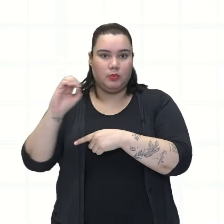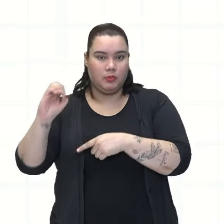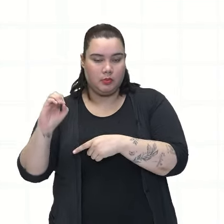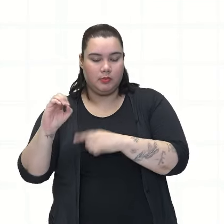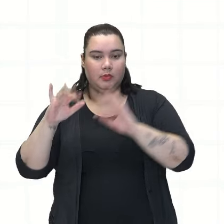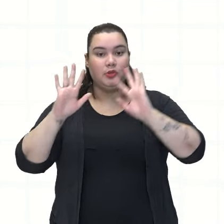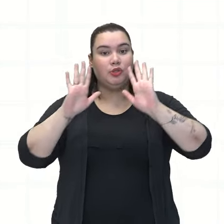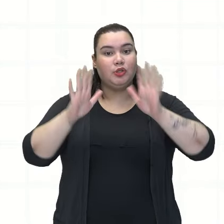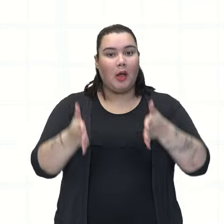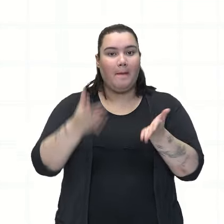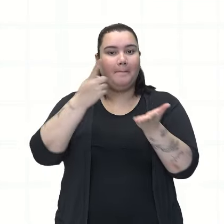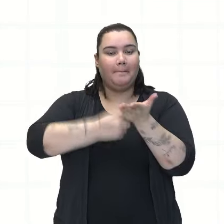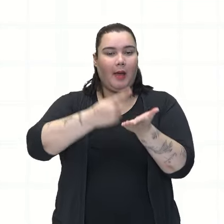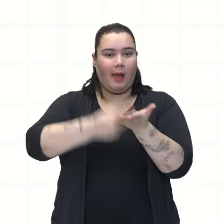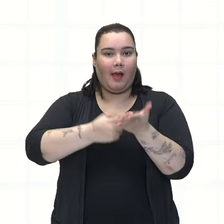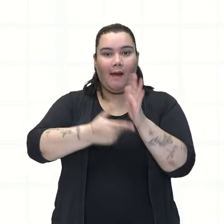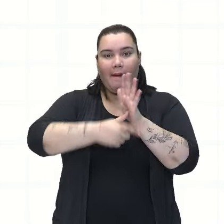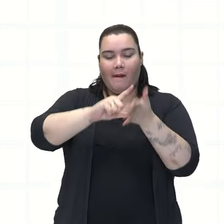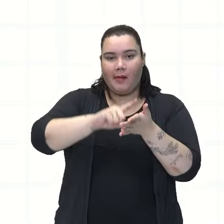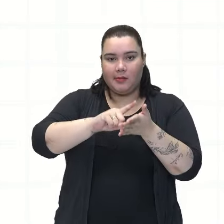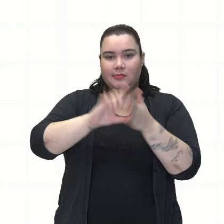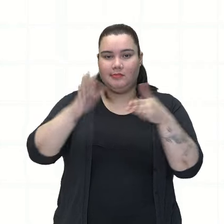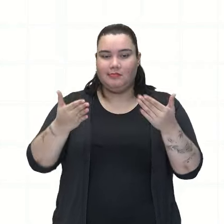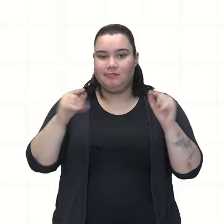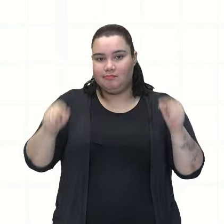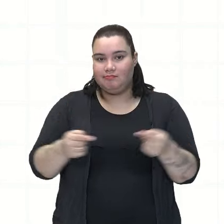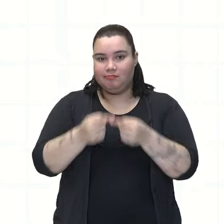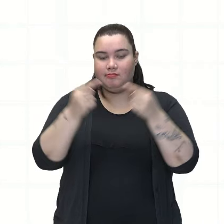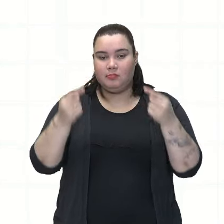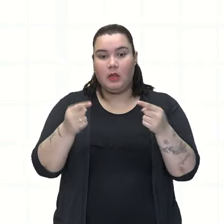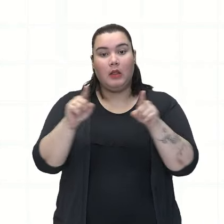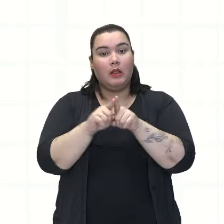que estava agendado. Assim também como a